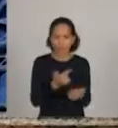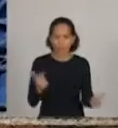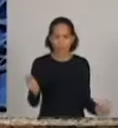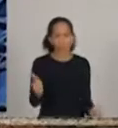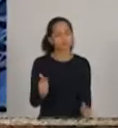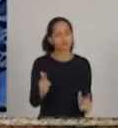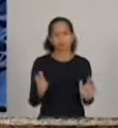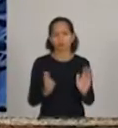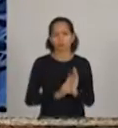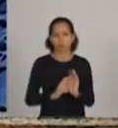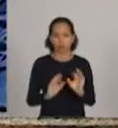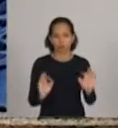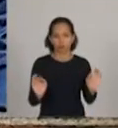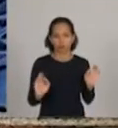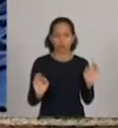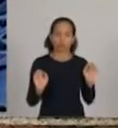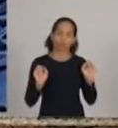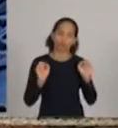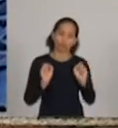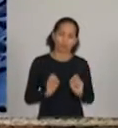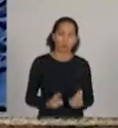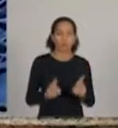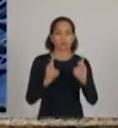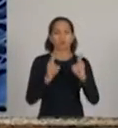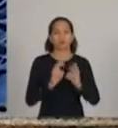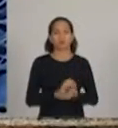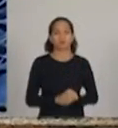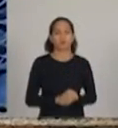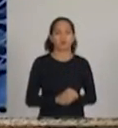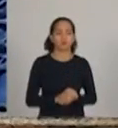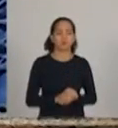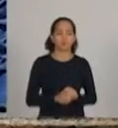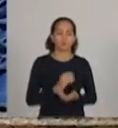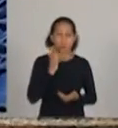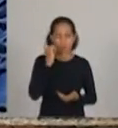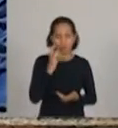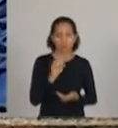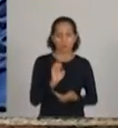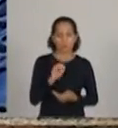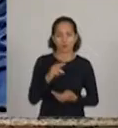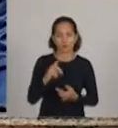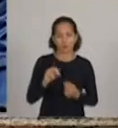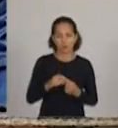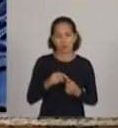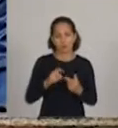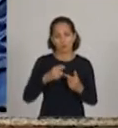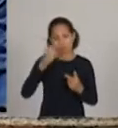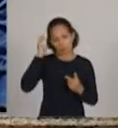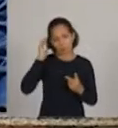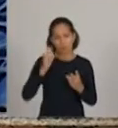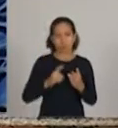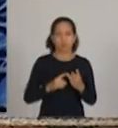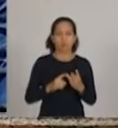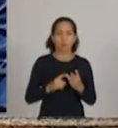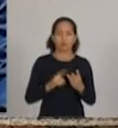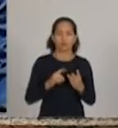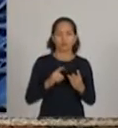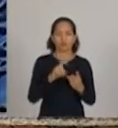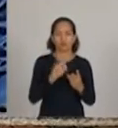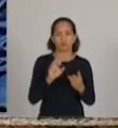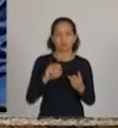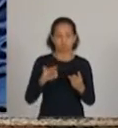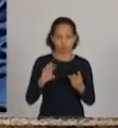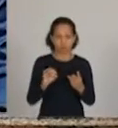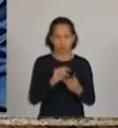registro de minuto de silêncio, então, por solicitação dos deputados Emílio Mameri, Hércules Silveira e Alexandre Jambinho,